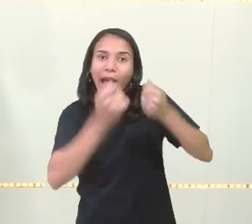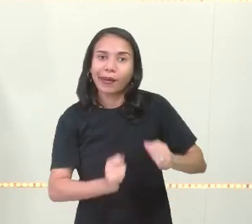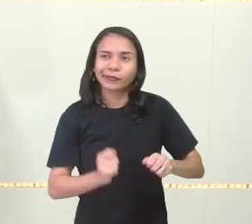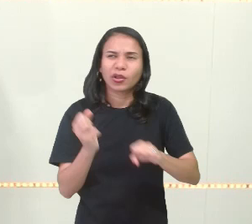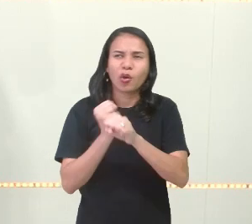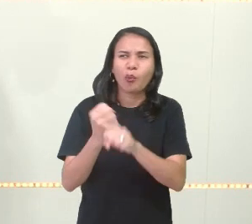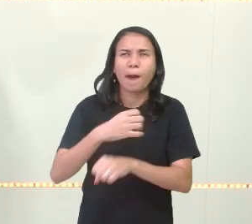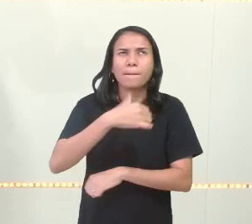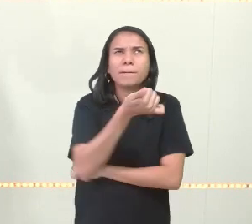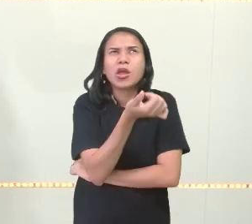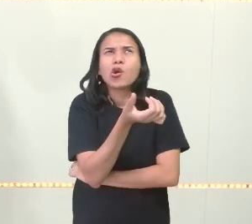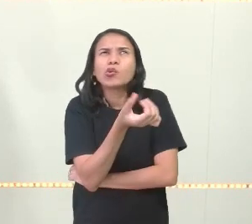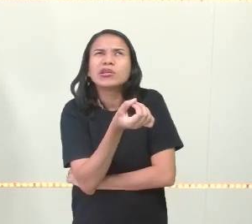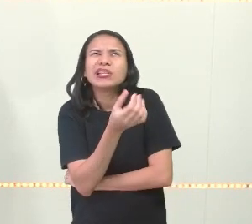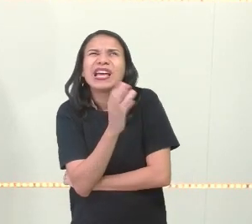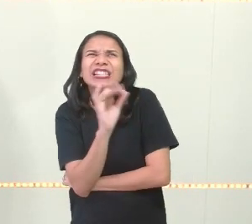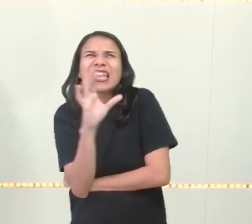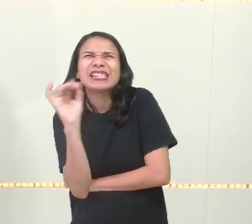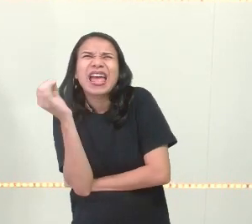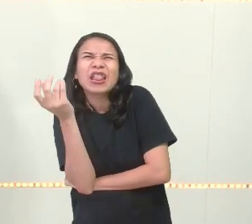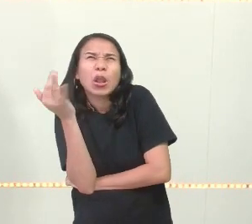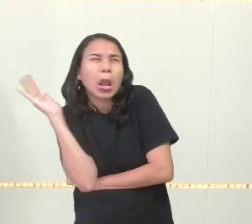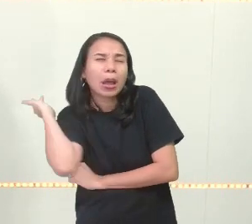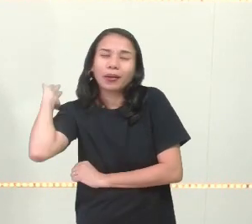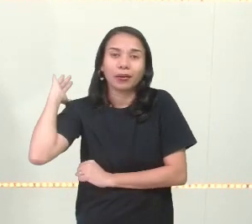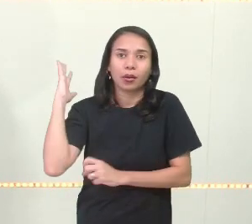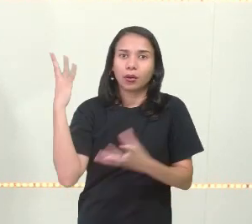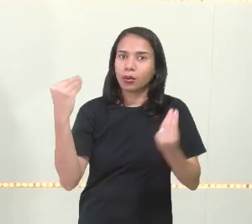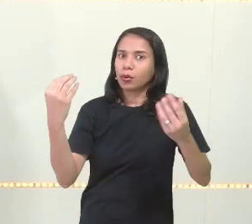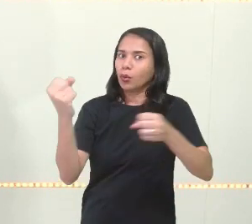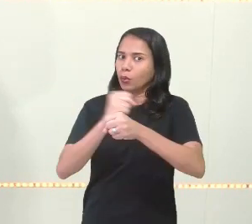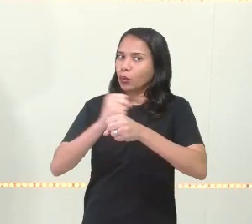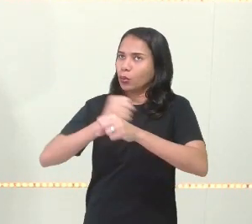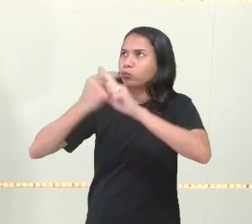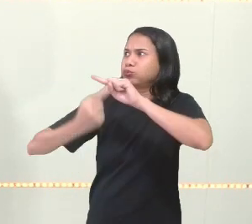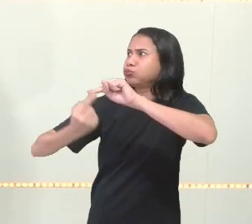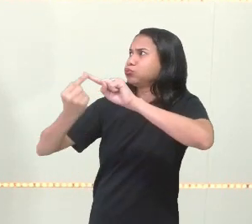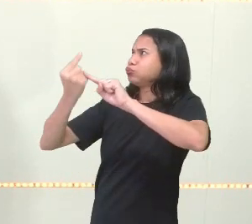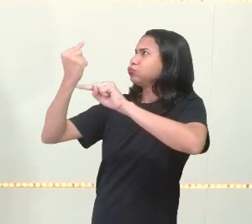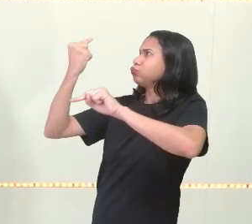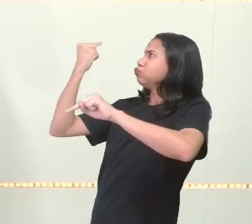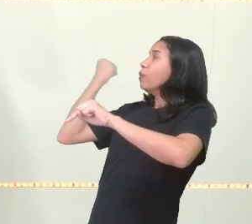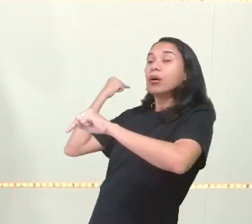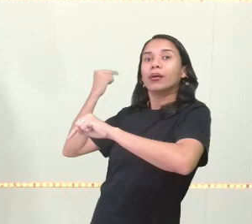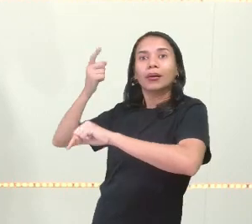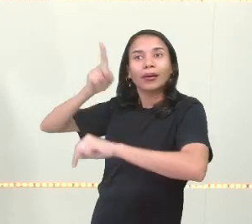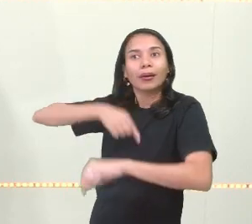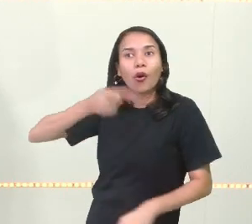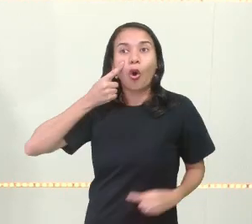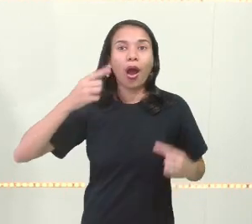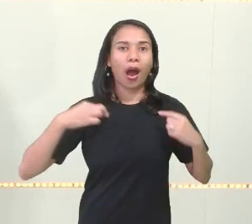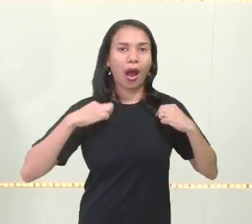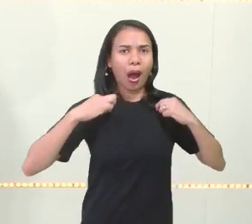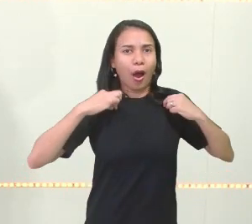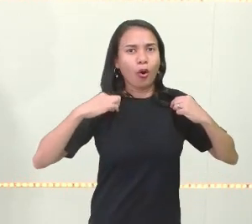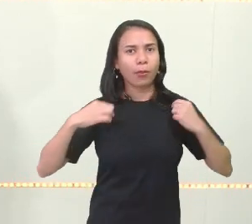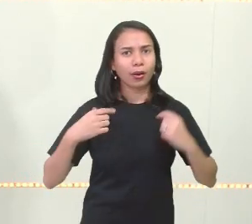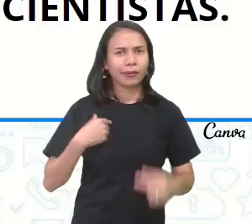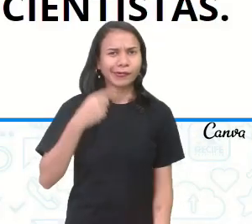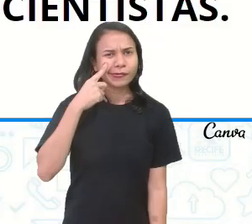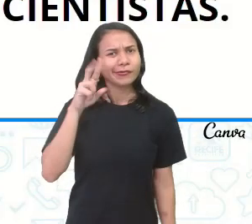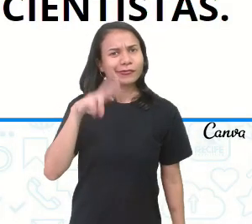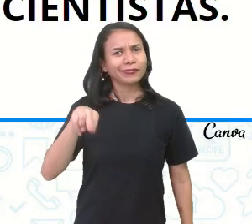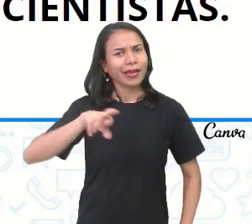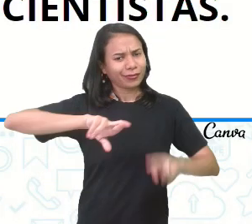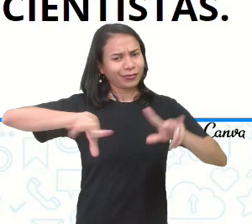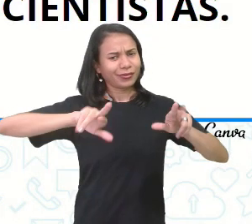de 1600 e alguma coisa. Olha, faz muito tempo, né, que isso aconteceu. Olha a roupinha que ele está vestido, né? Como é